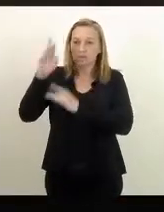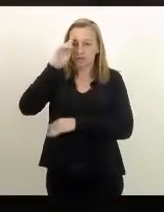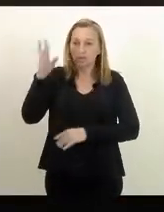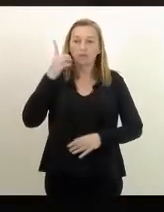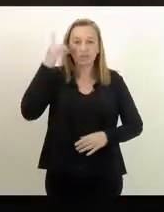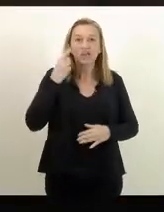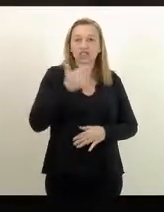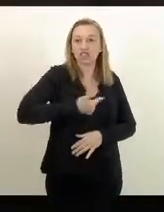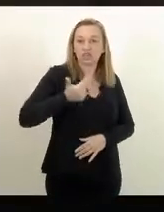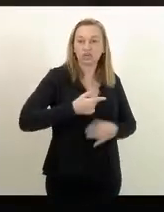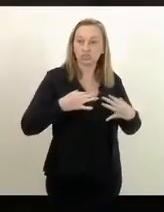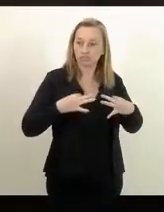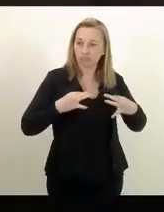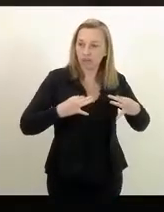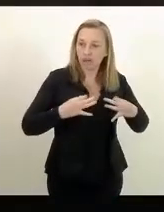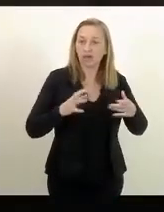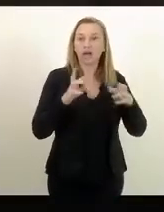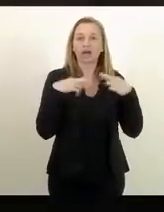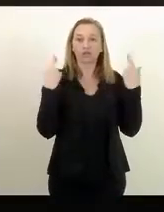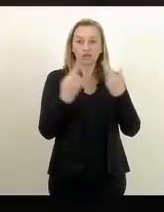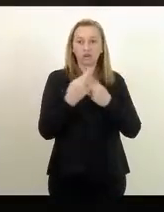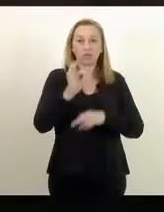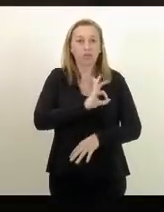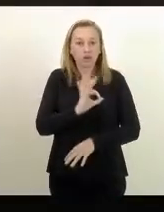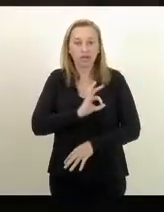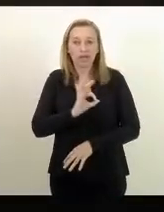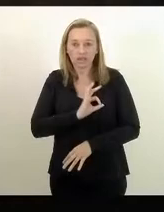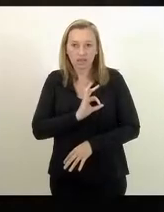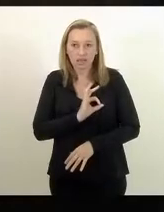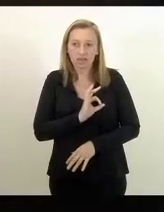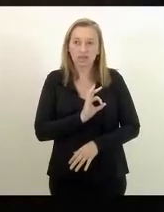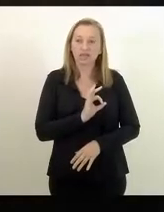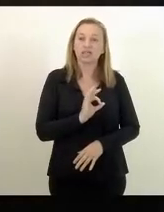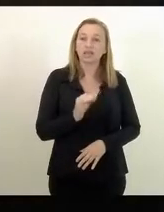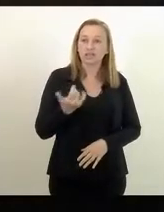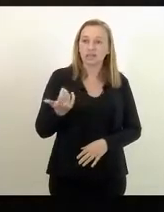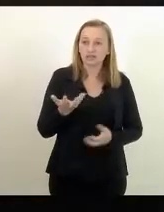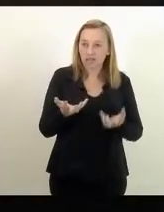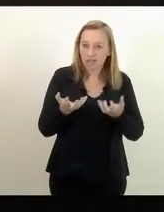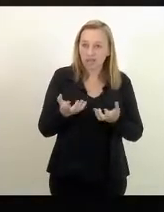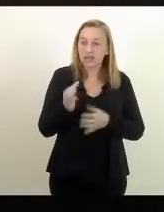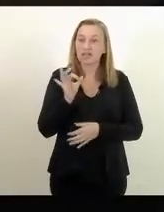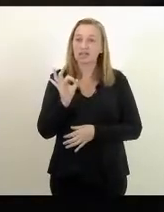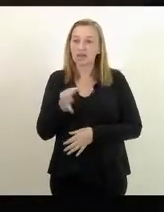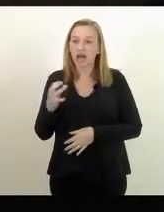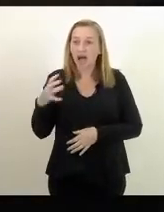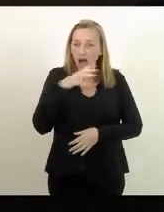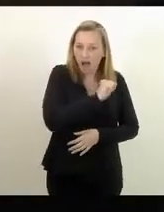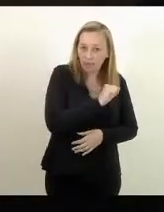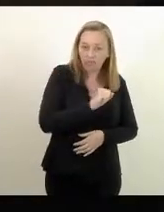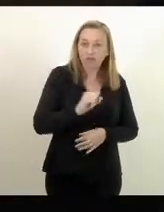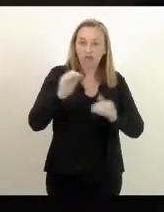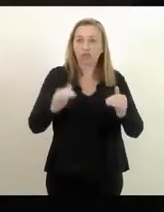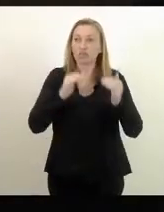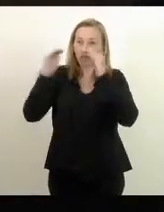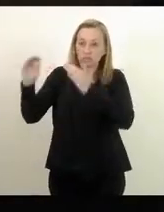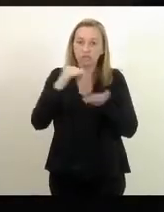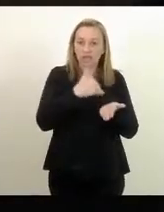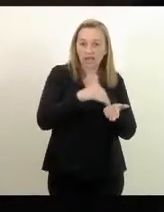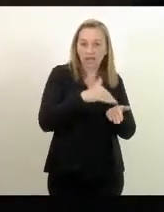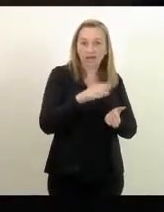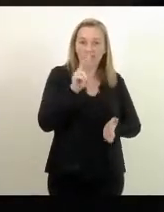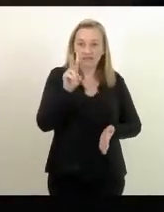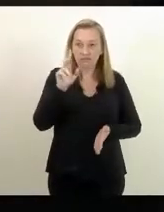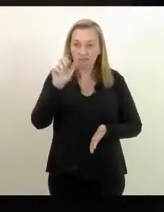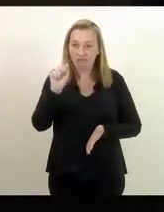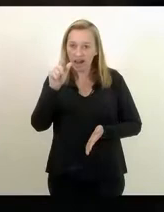me colocar à disposição para uma reunião com a Polícia Civil, se vossa excelência assim quiser, imediatamente, com a subsecretária Valéria ou mesmo com o secretário